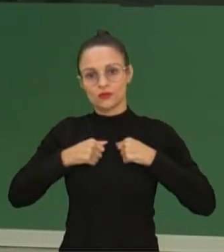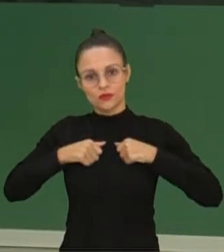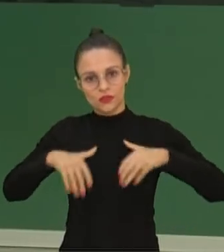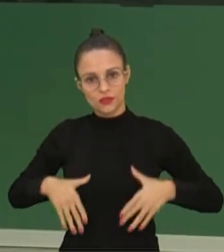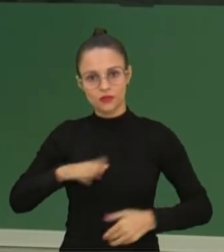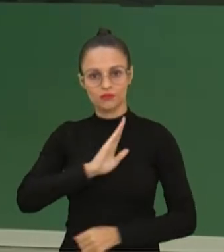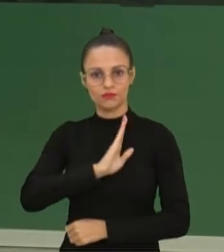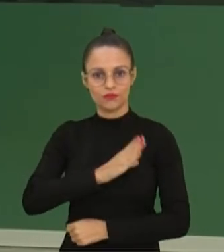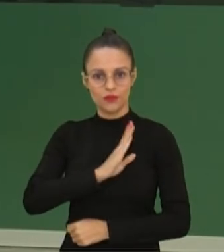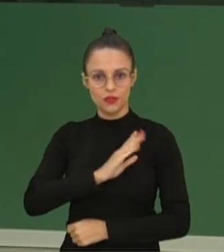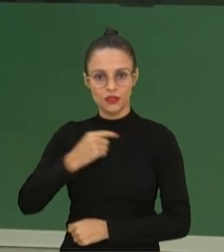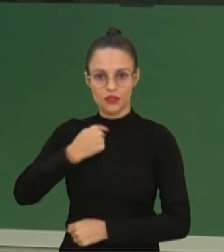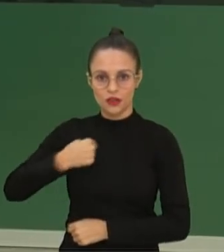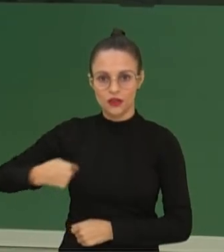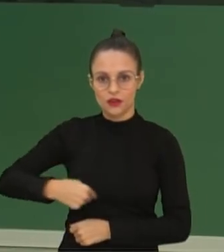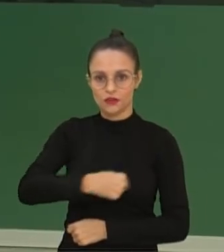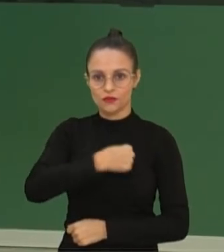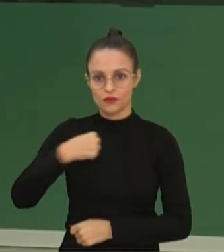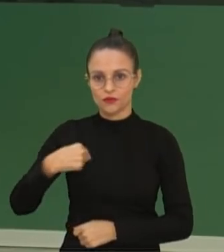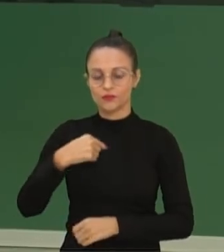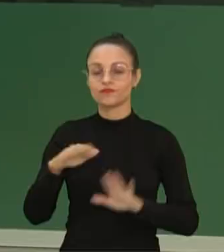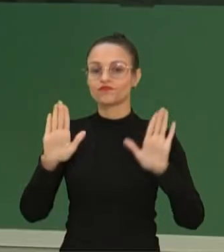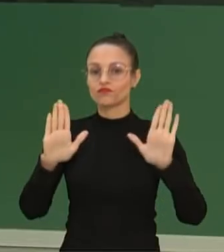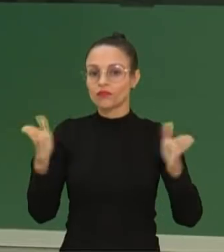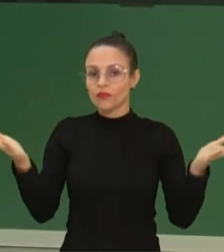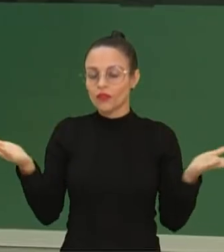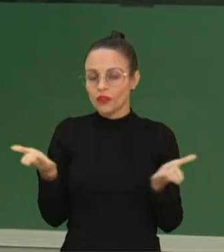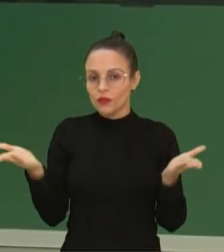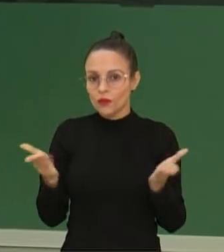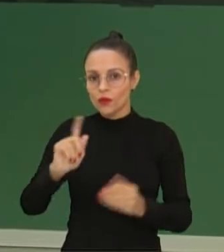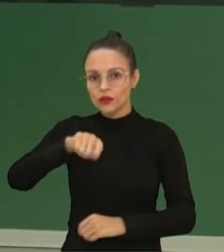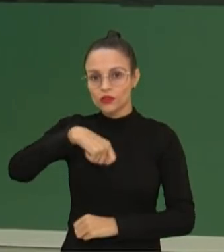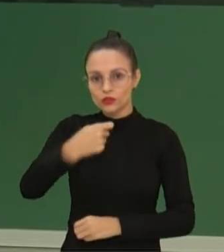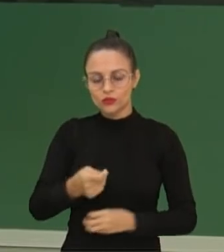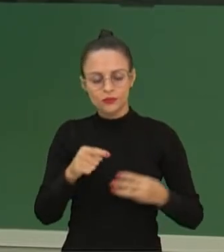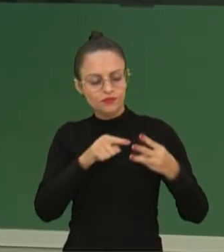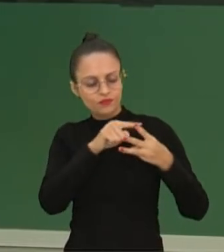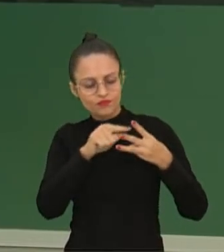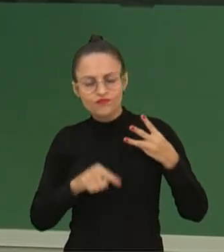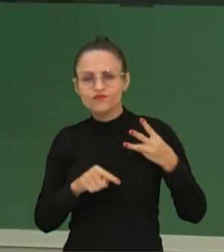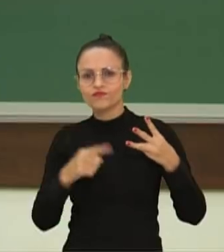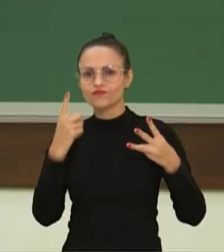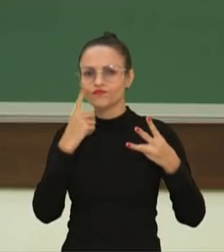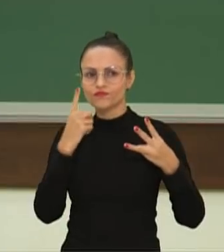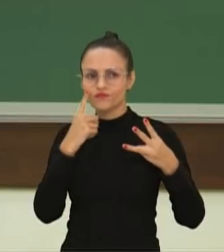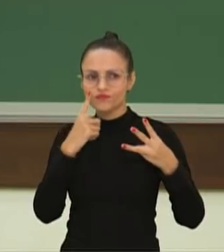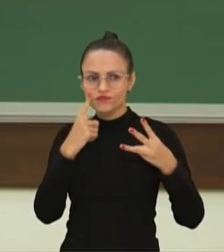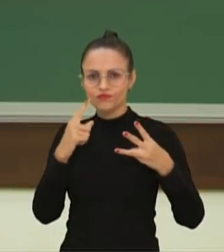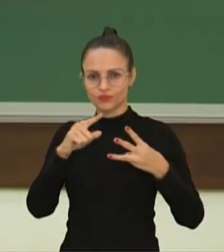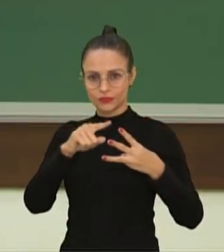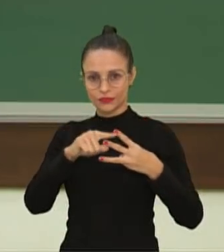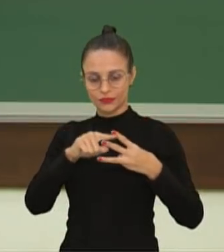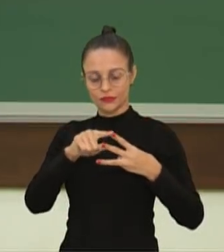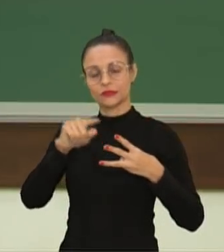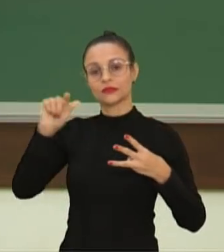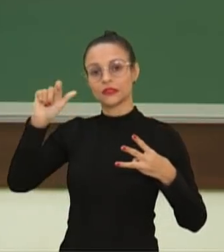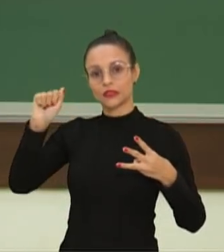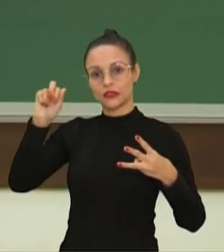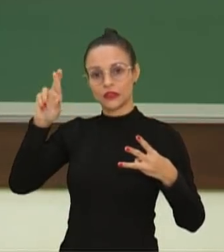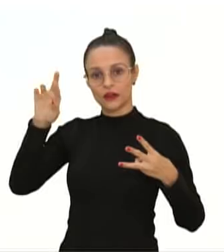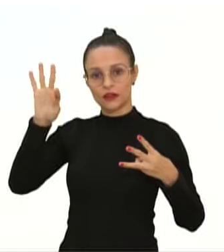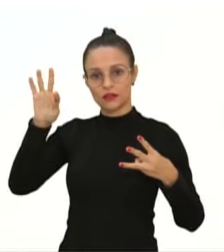cardiovascular. Mas agora vamos falar então desses 3 vasos sanguíneos, começando pelas artérias.